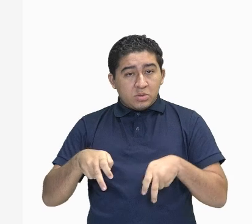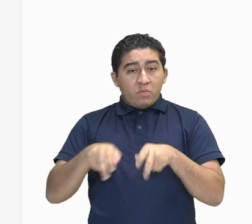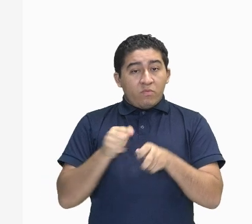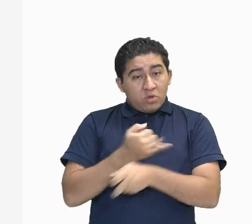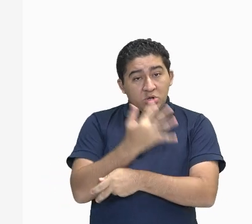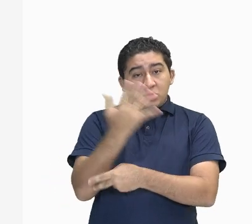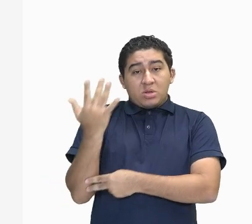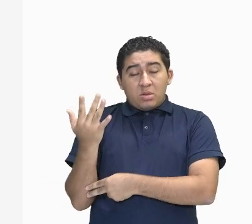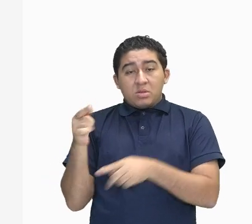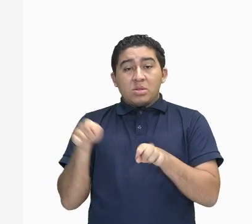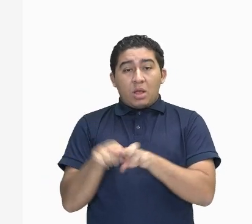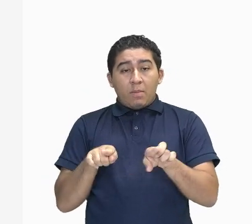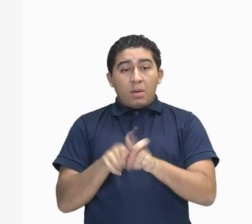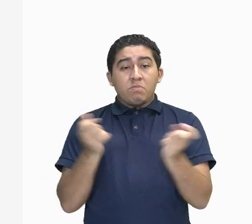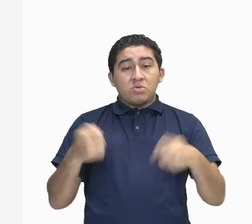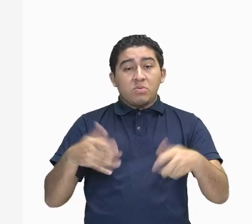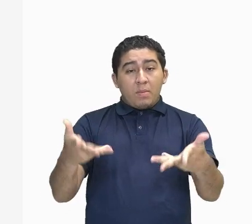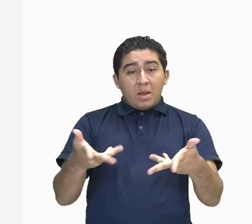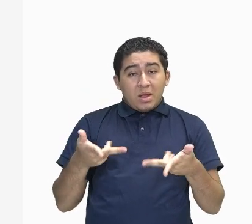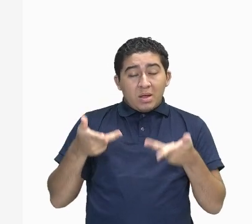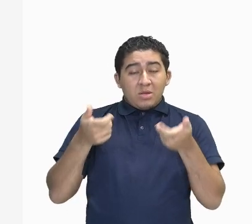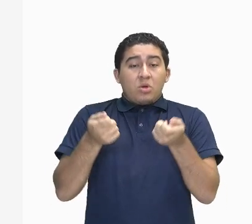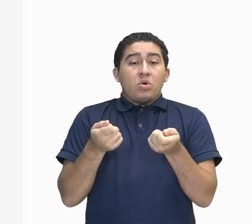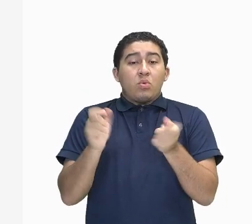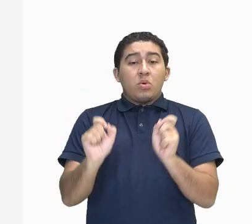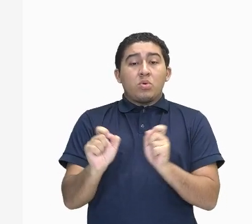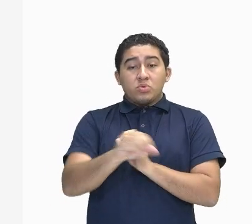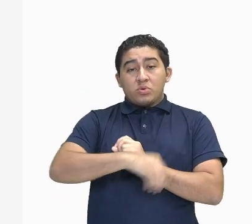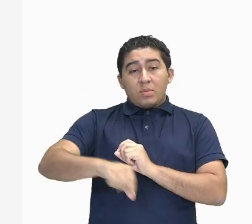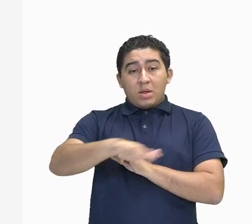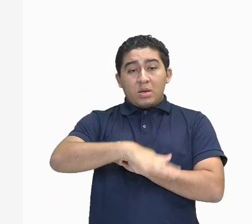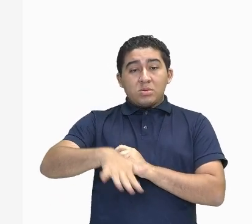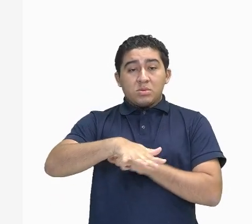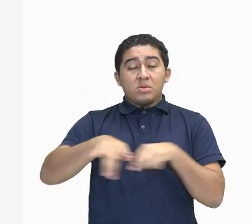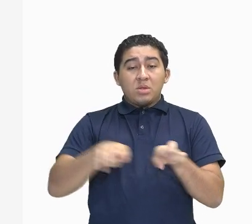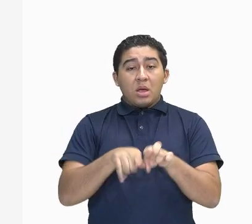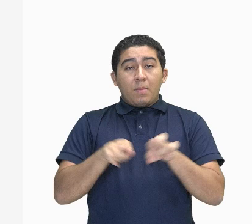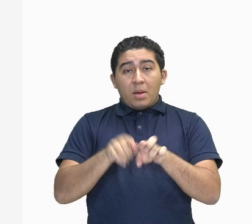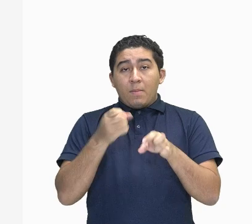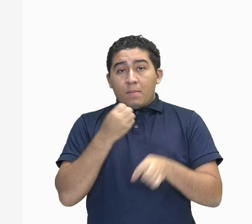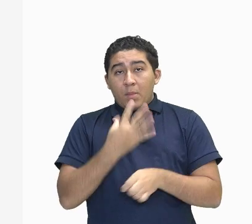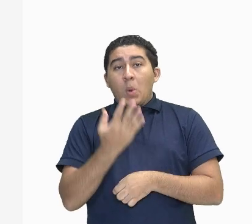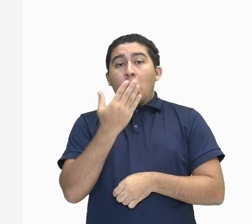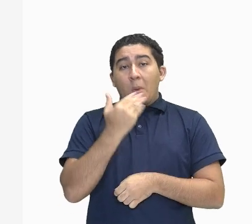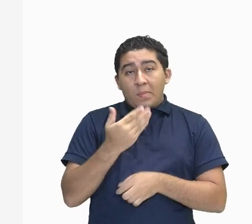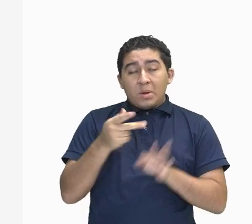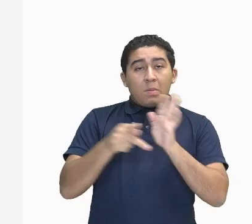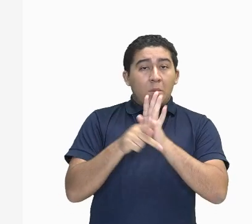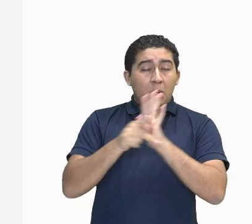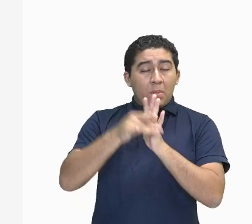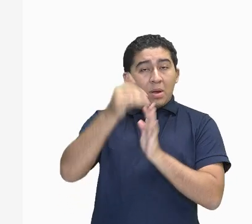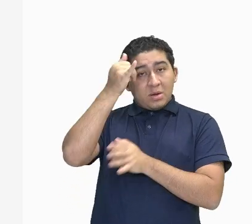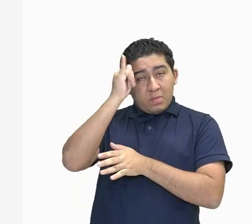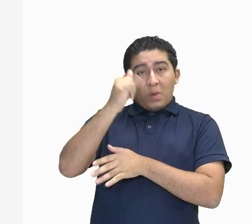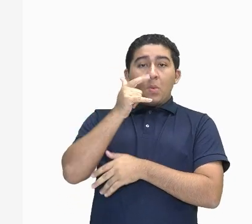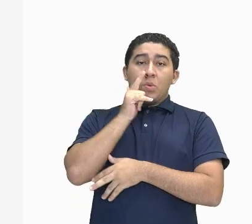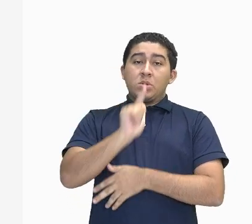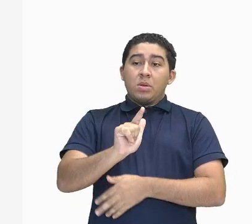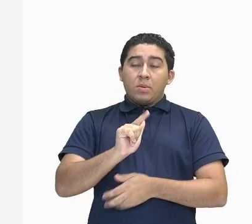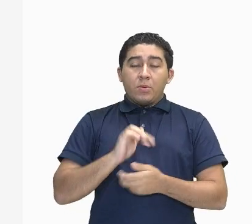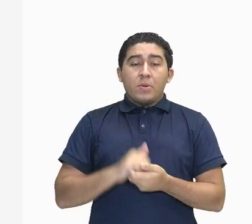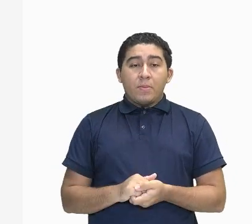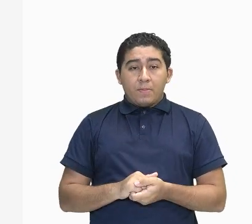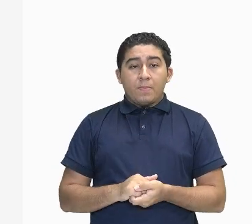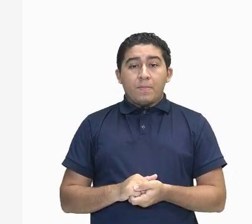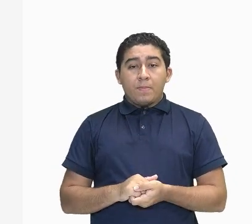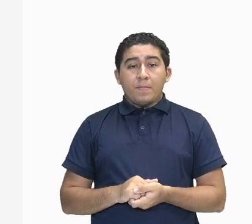acabam melhorando ali o solo e acabam servindo também de alimento para os animais, tá?